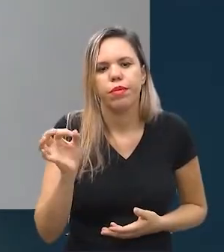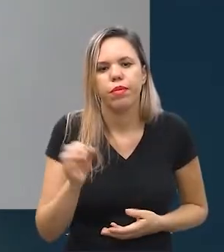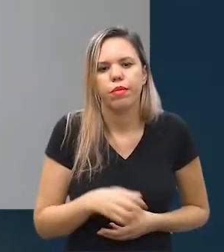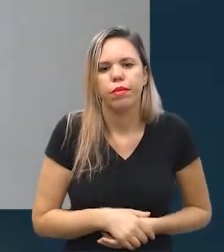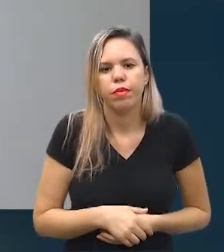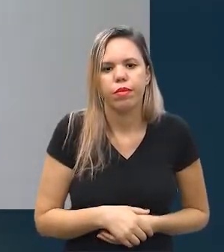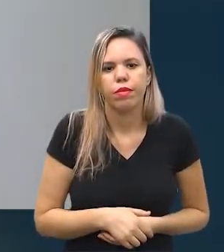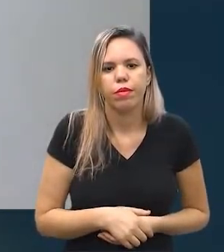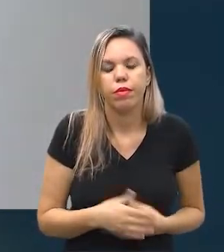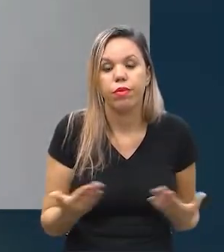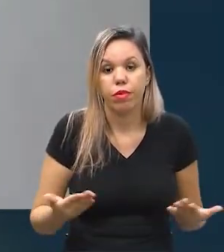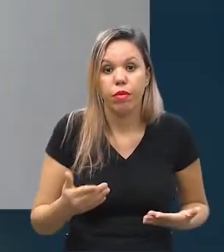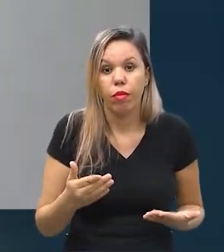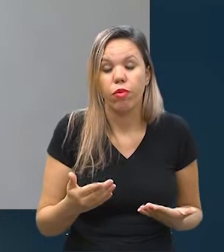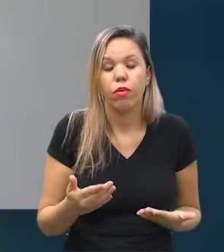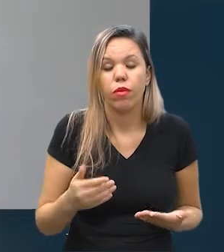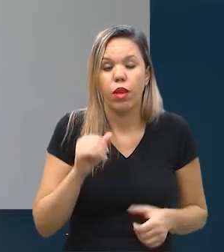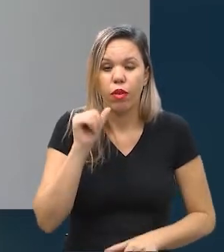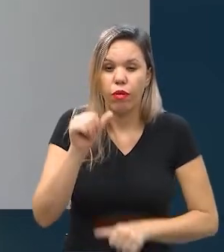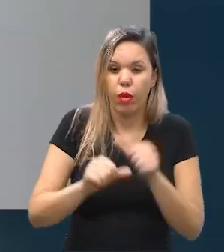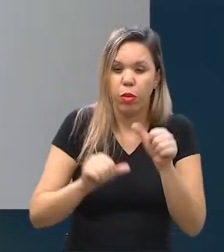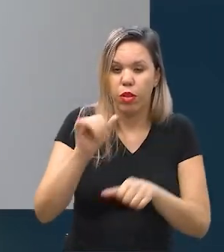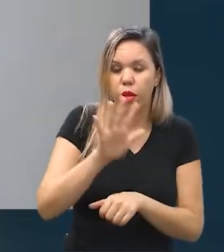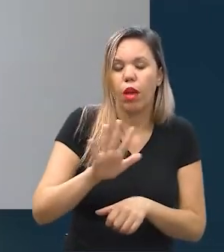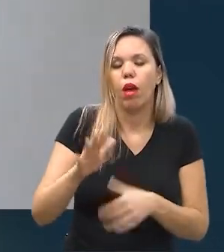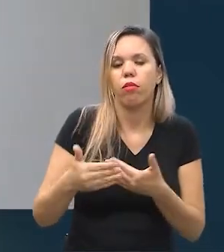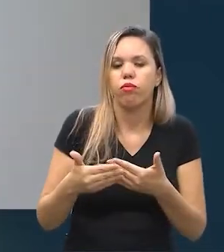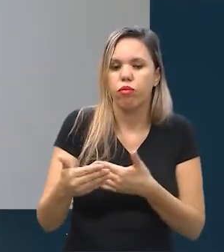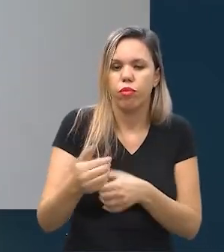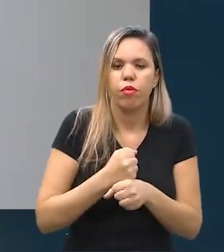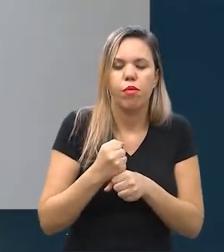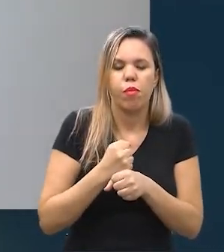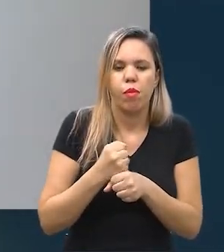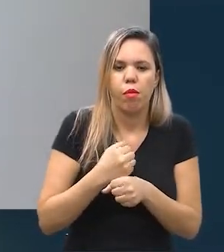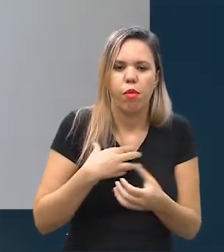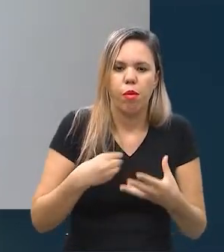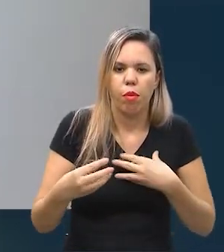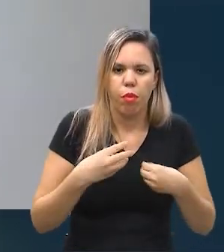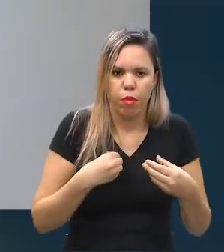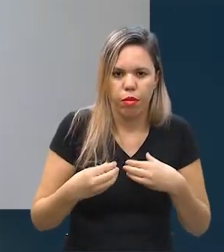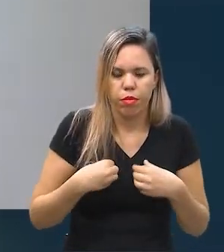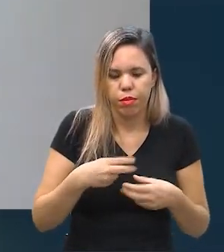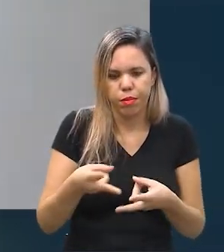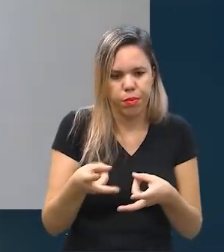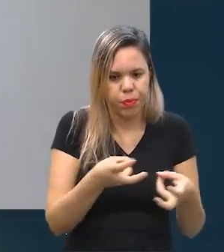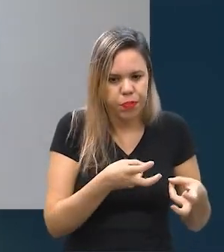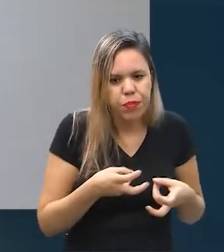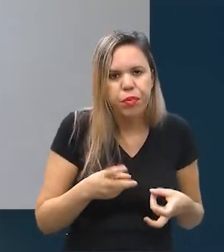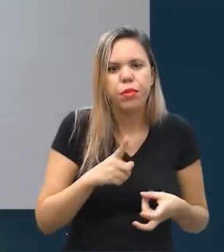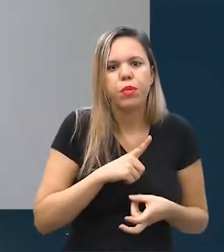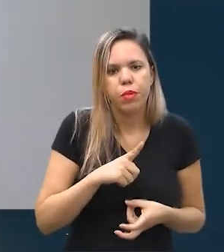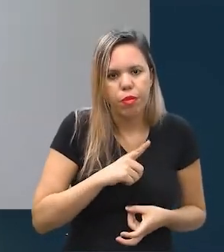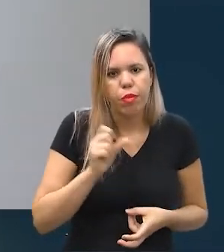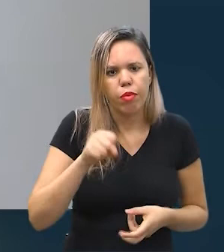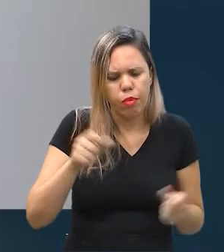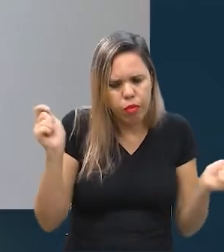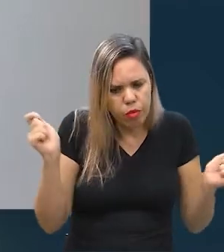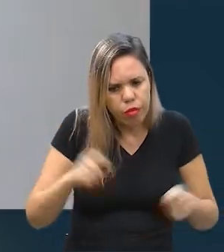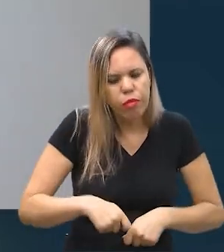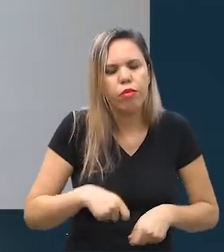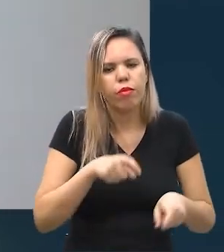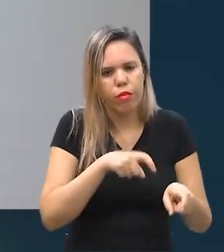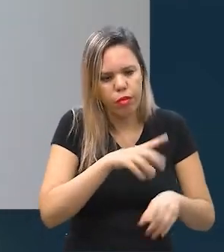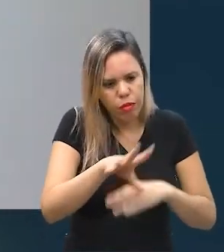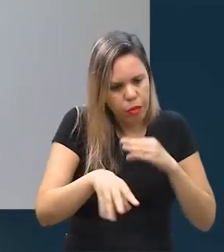Exatamente, né? Hoje esse cenário vem mudando. Ao longo dos anos, os filhos estão vendo que existe sim potencial